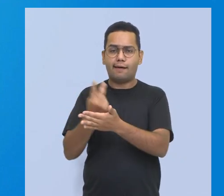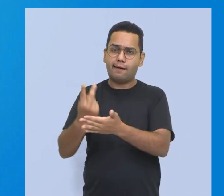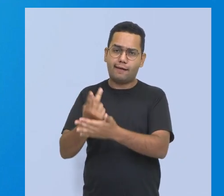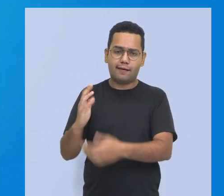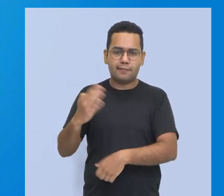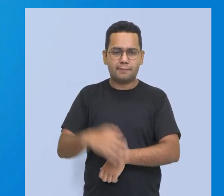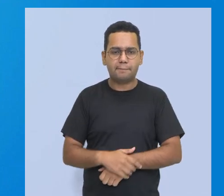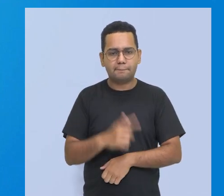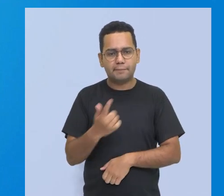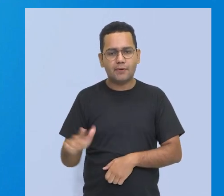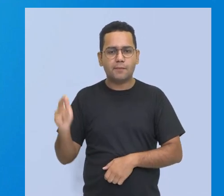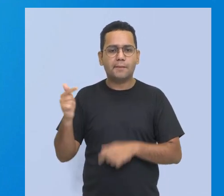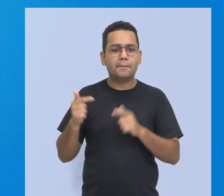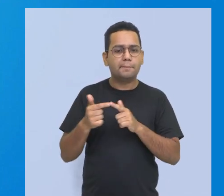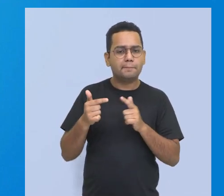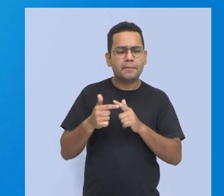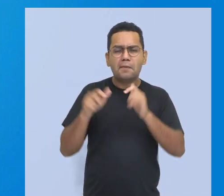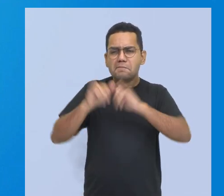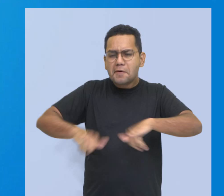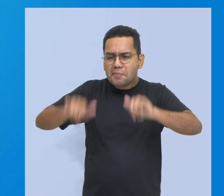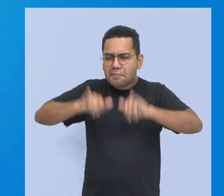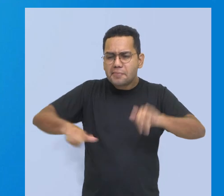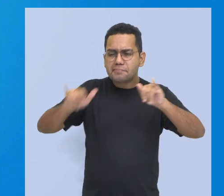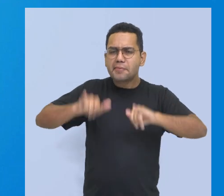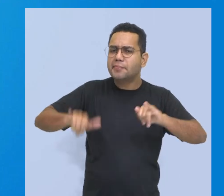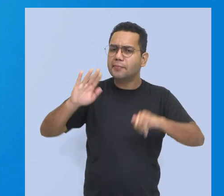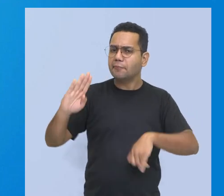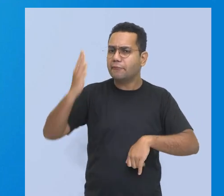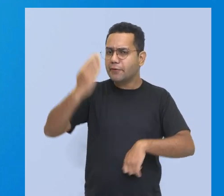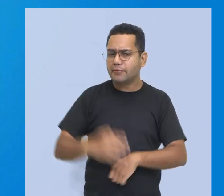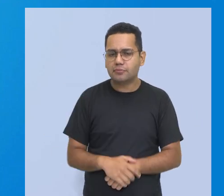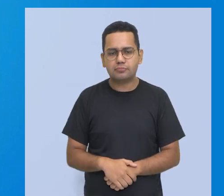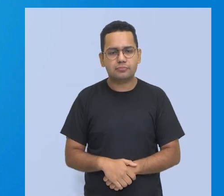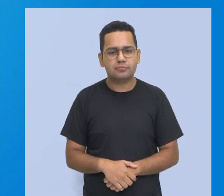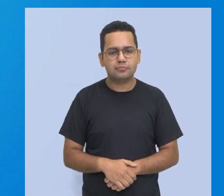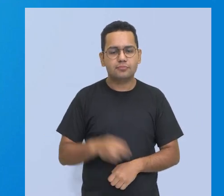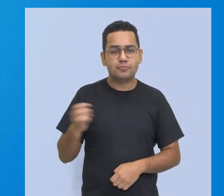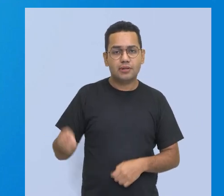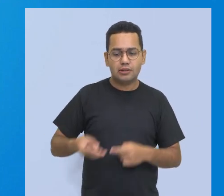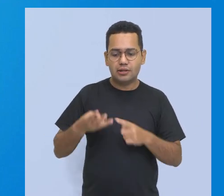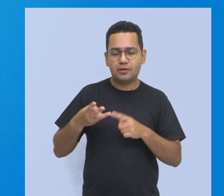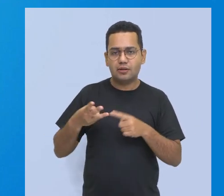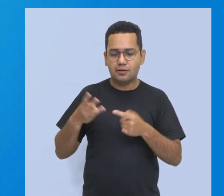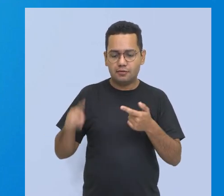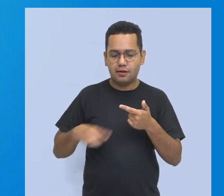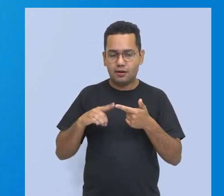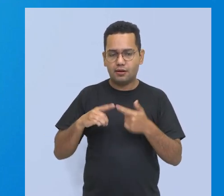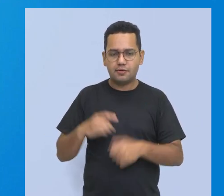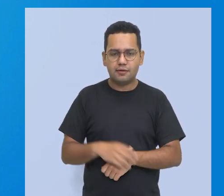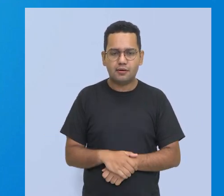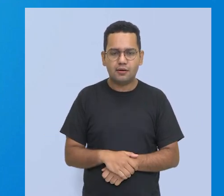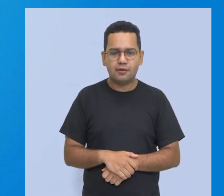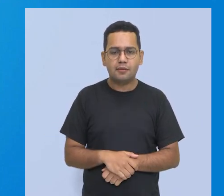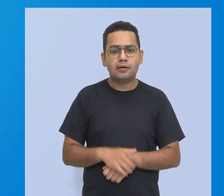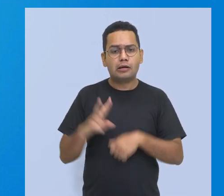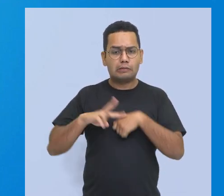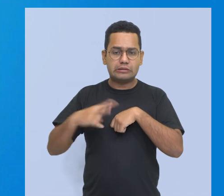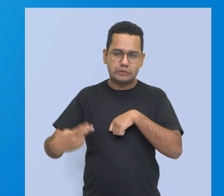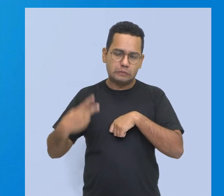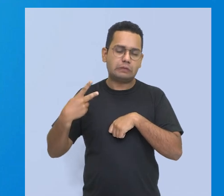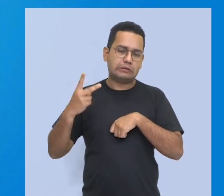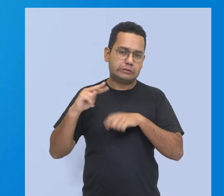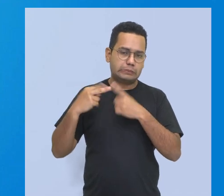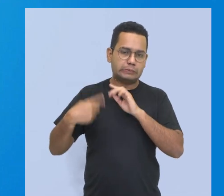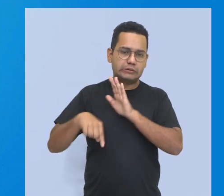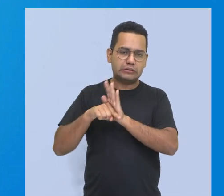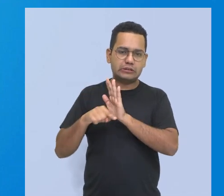de desinformação e fake news, ou seja, notícias falsas, consequências negativas para a coesão social